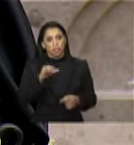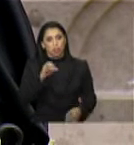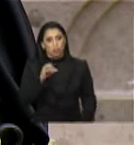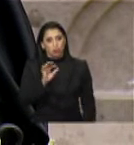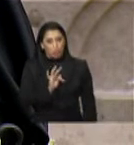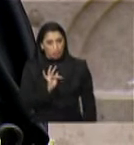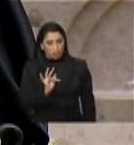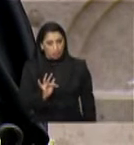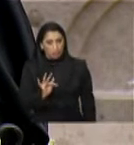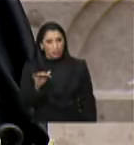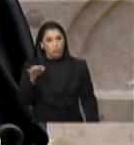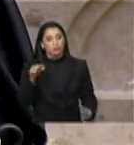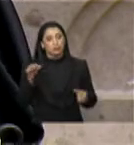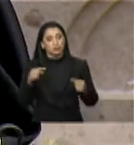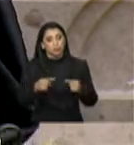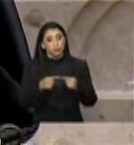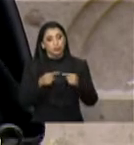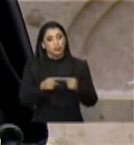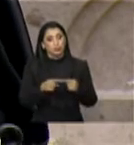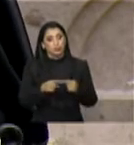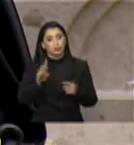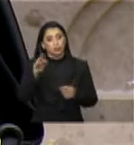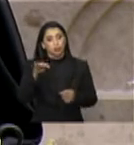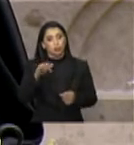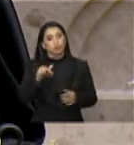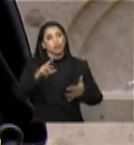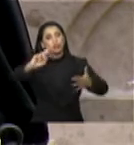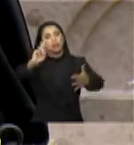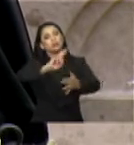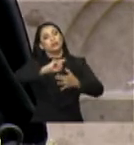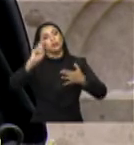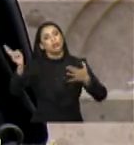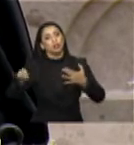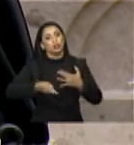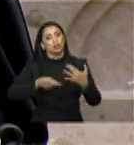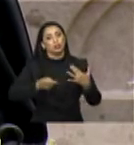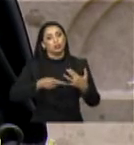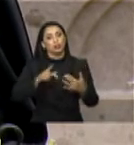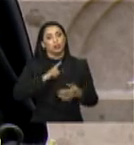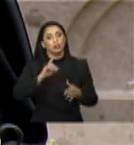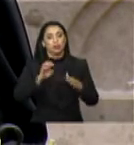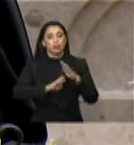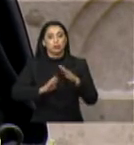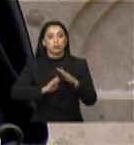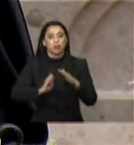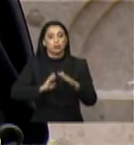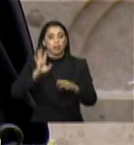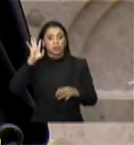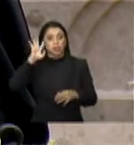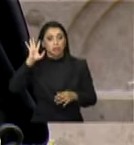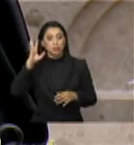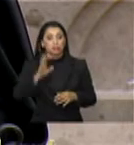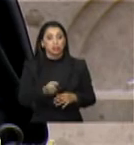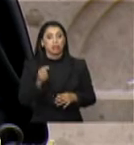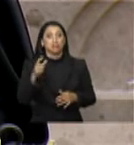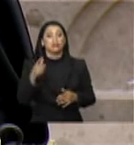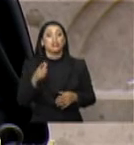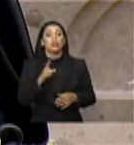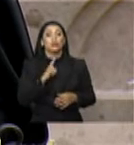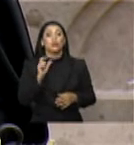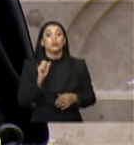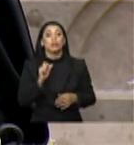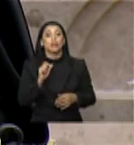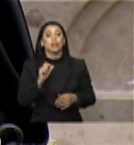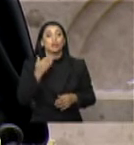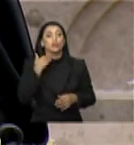iOS a legal União que interposto do recurso extraordinário pela empresa que figura como renas são rescisória sobreviveu a decisão